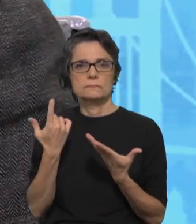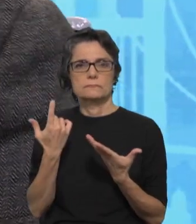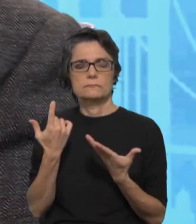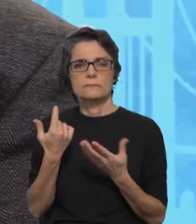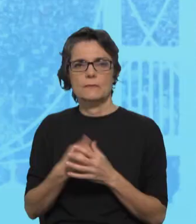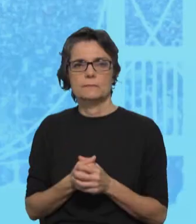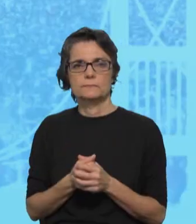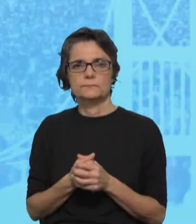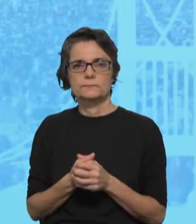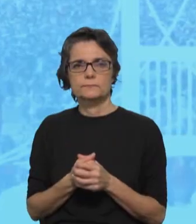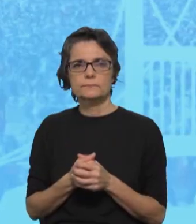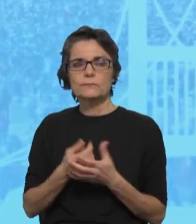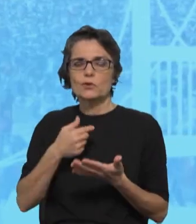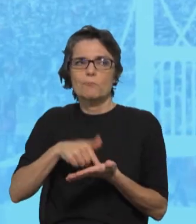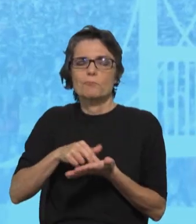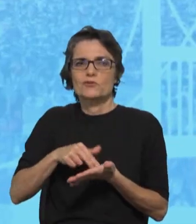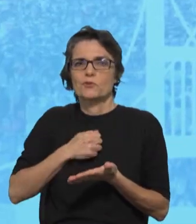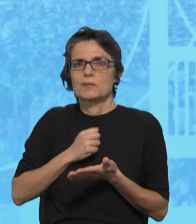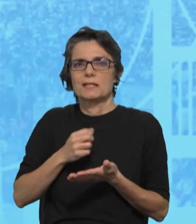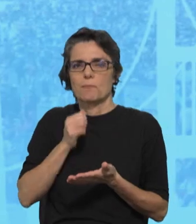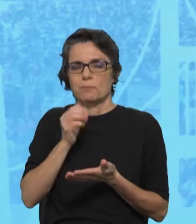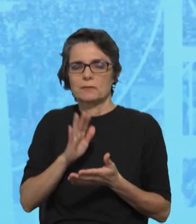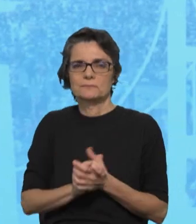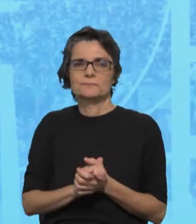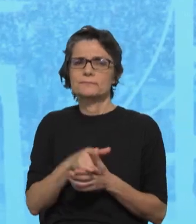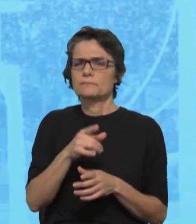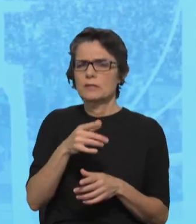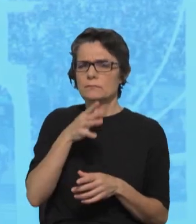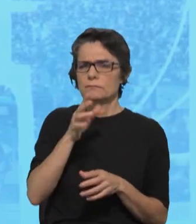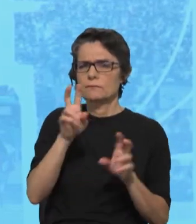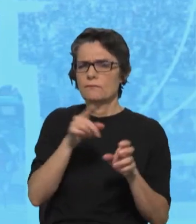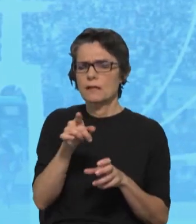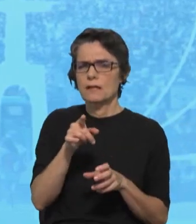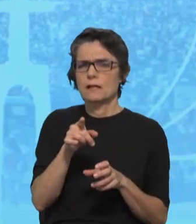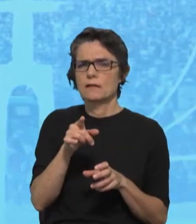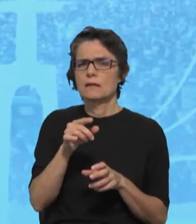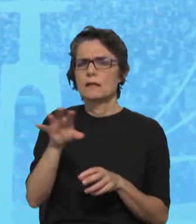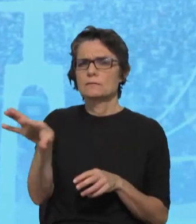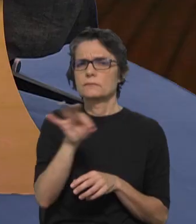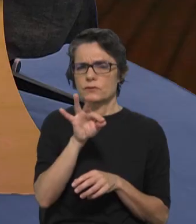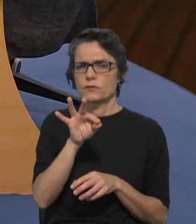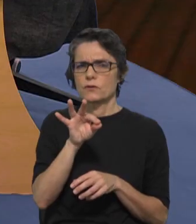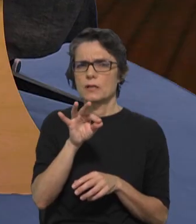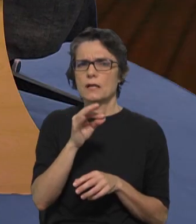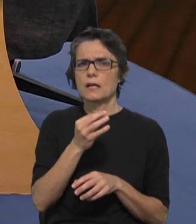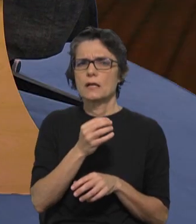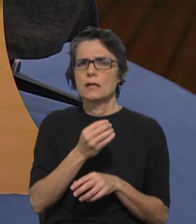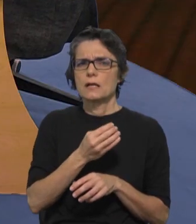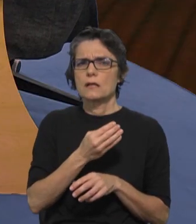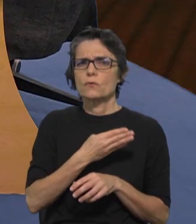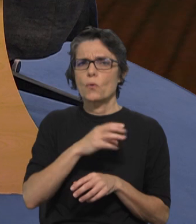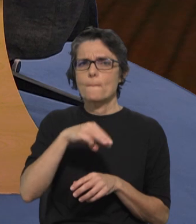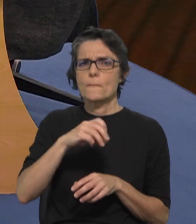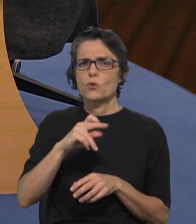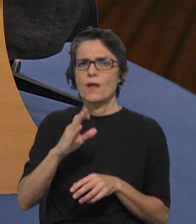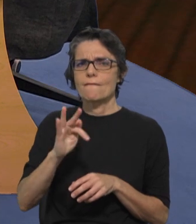Mas falava-se muito, pedia-se ao nuncio apostólico a nomeação do Dom Manuel Falcão. Pois, devo